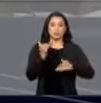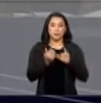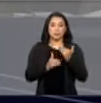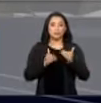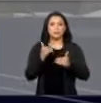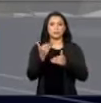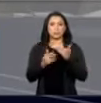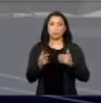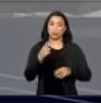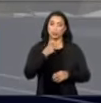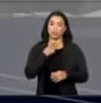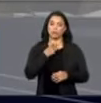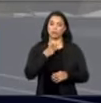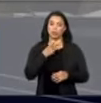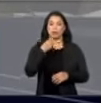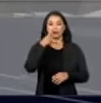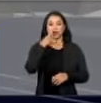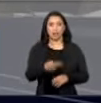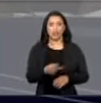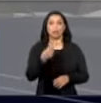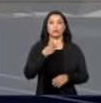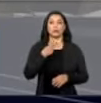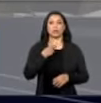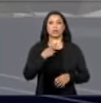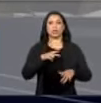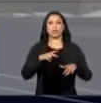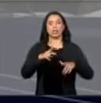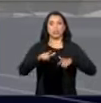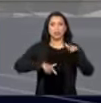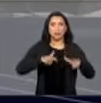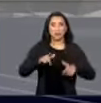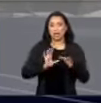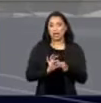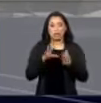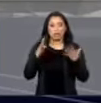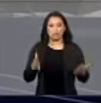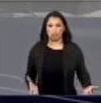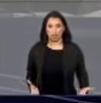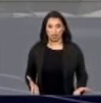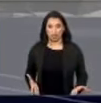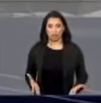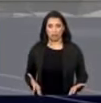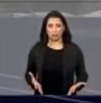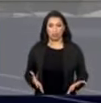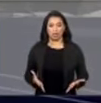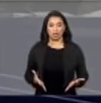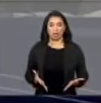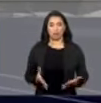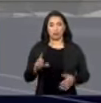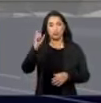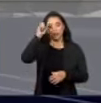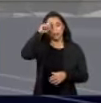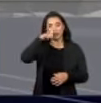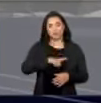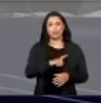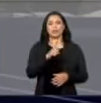se poder dizer, de não se poder produzir, de não se poder criar livremente, de mal e mal se poder